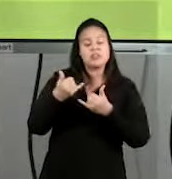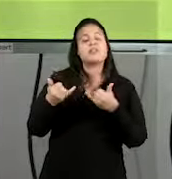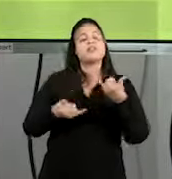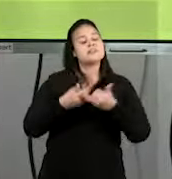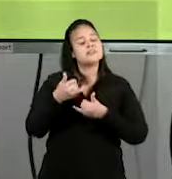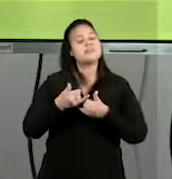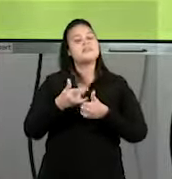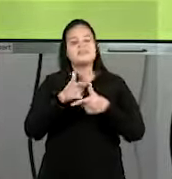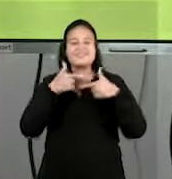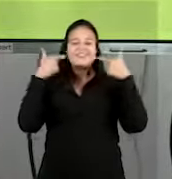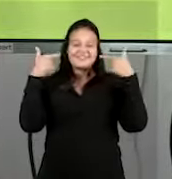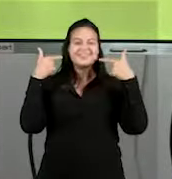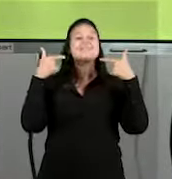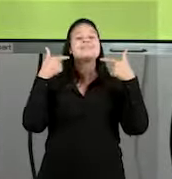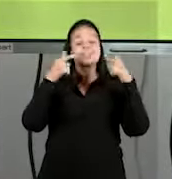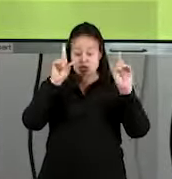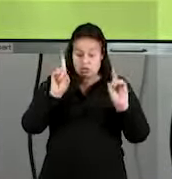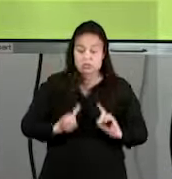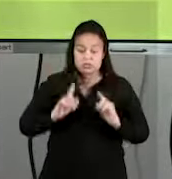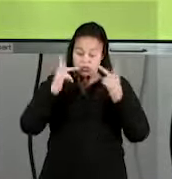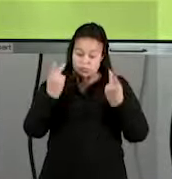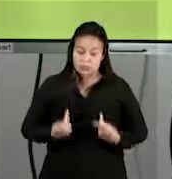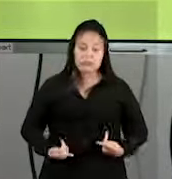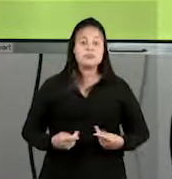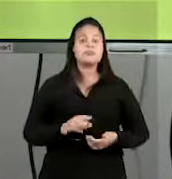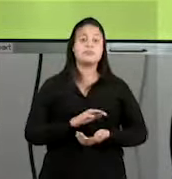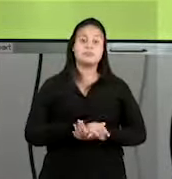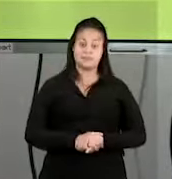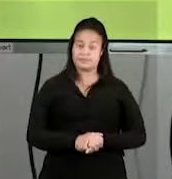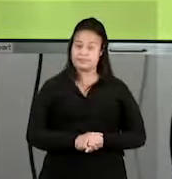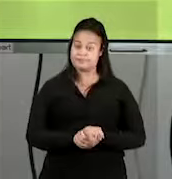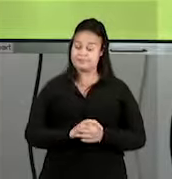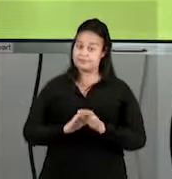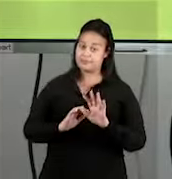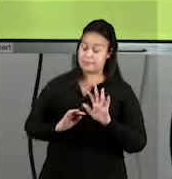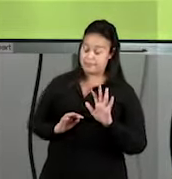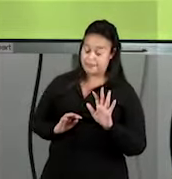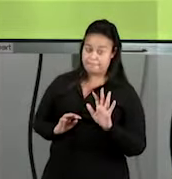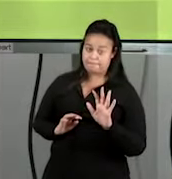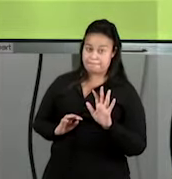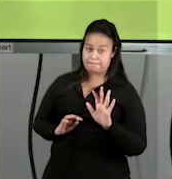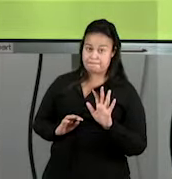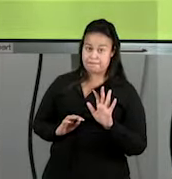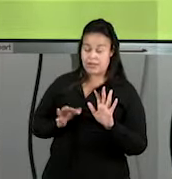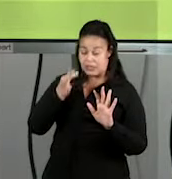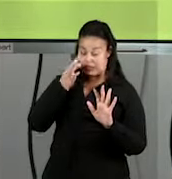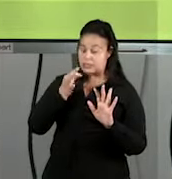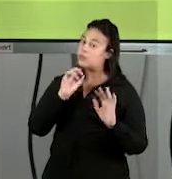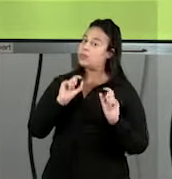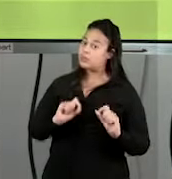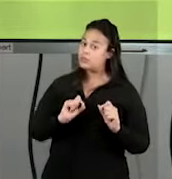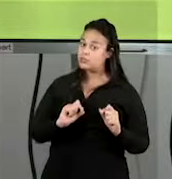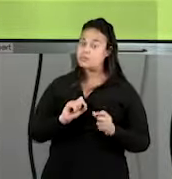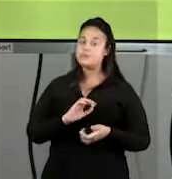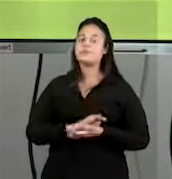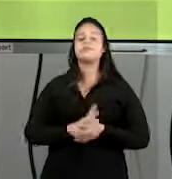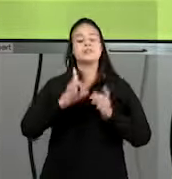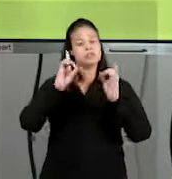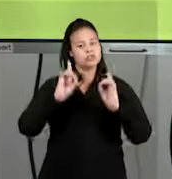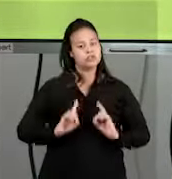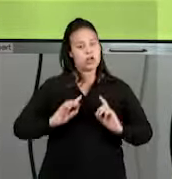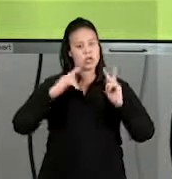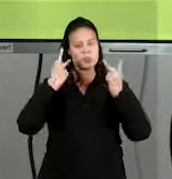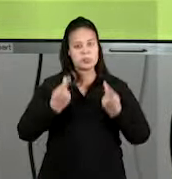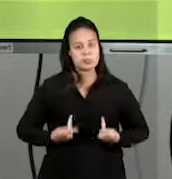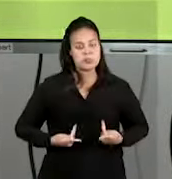divertida para você ficar feliz, é um direito humano. Mas é uma coisa que eu chamo a atenção de vocês. É um direito,